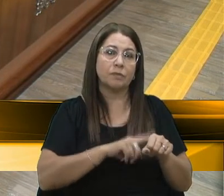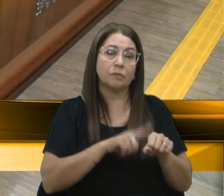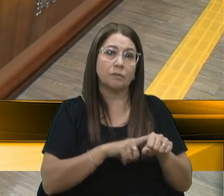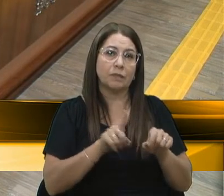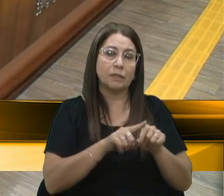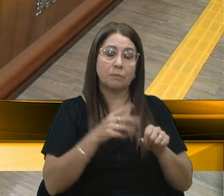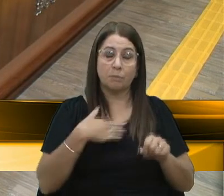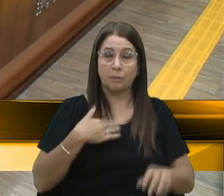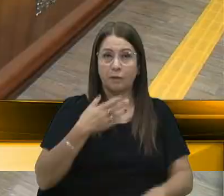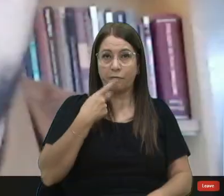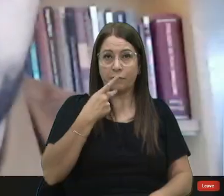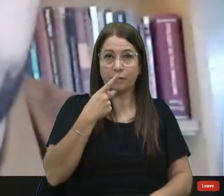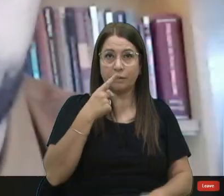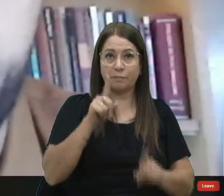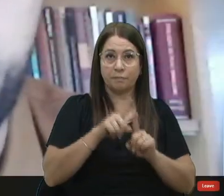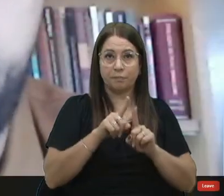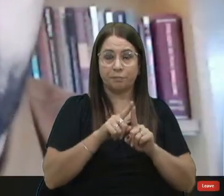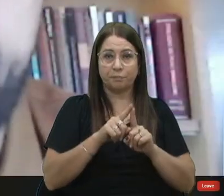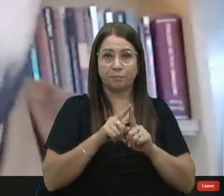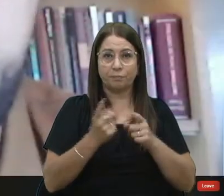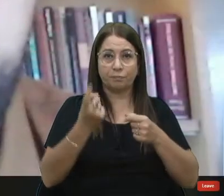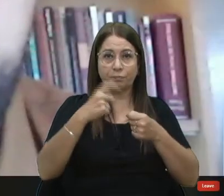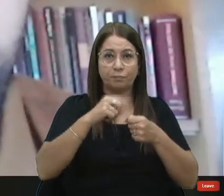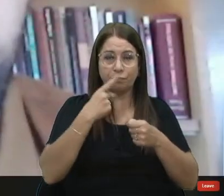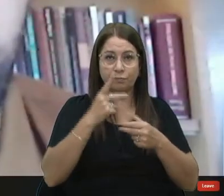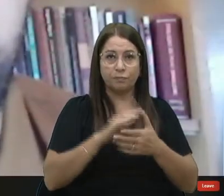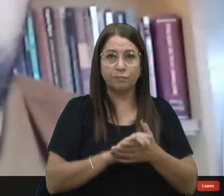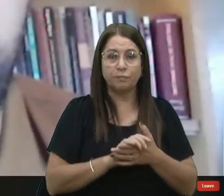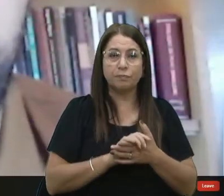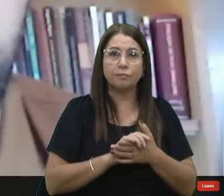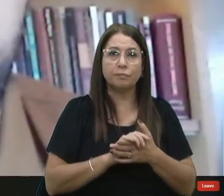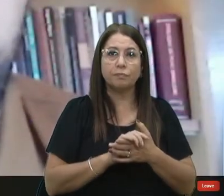minha fala, no pequeno expediente eu vou retomar.